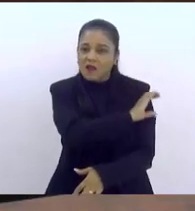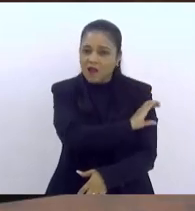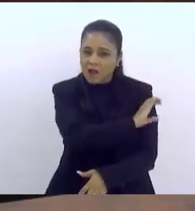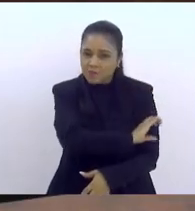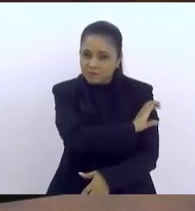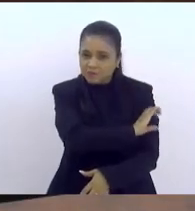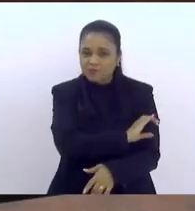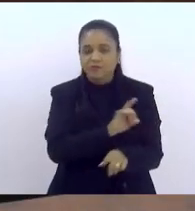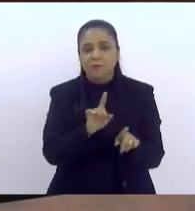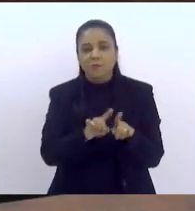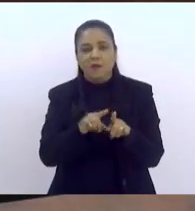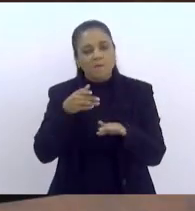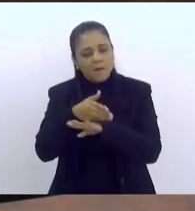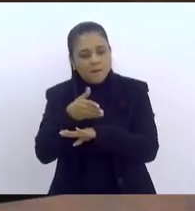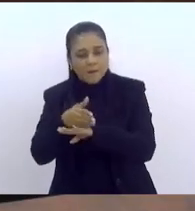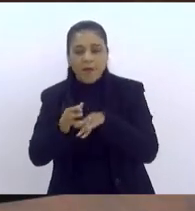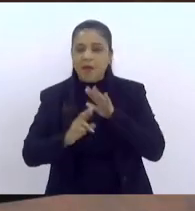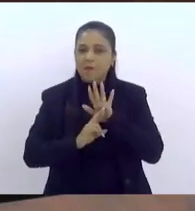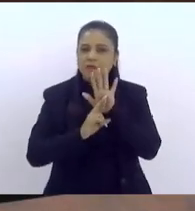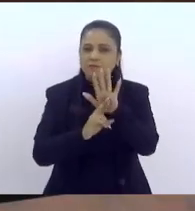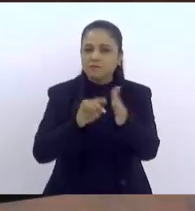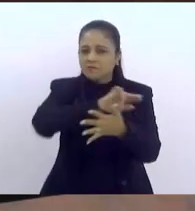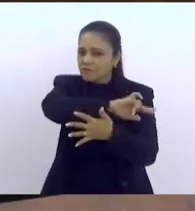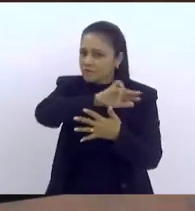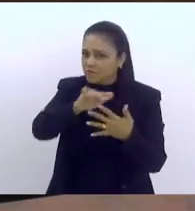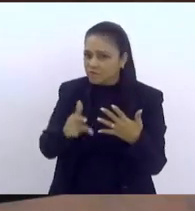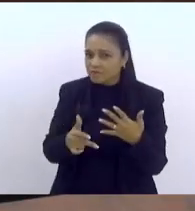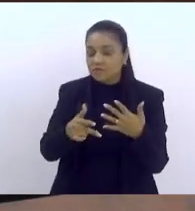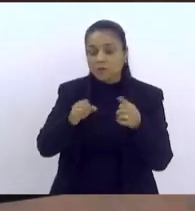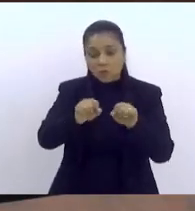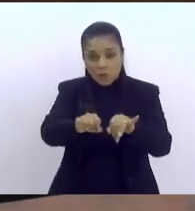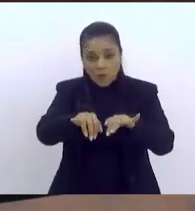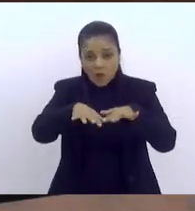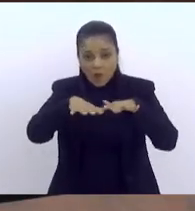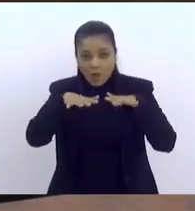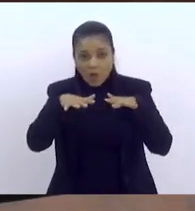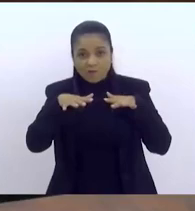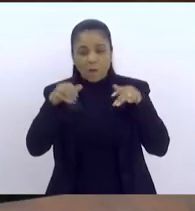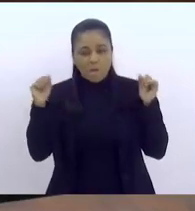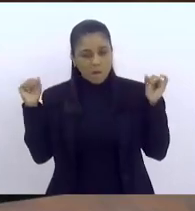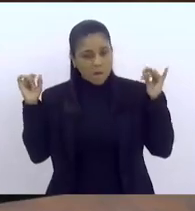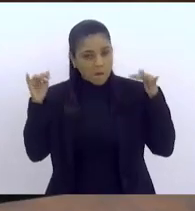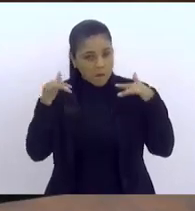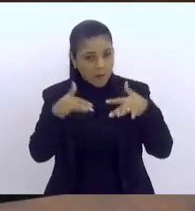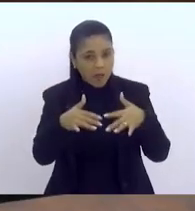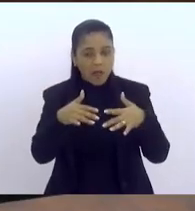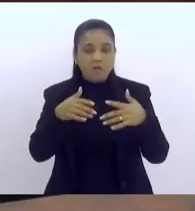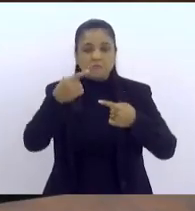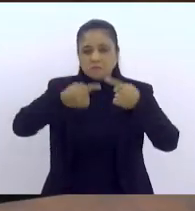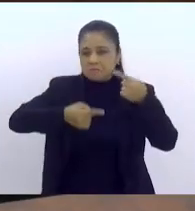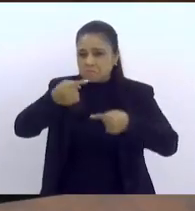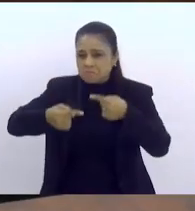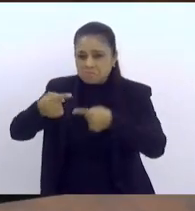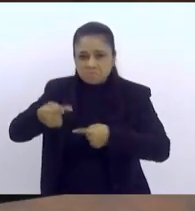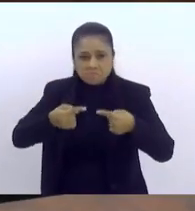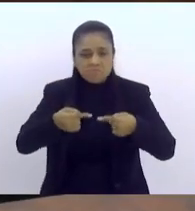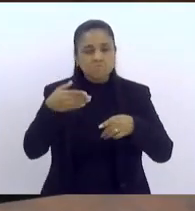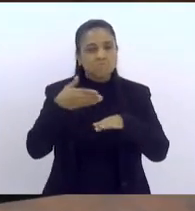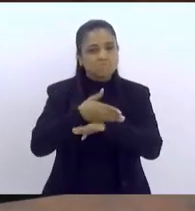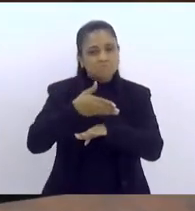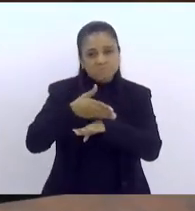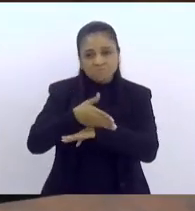presente, com diversos representantes. Tivemos ali um auditório cheio, um debate rico, um debate com muita